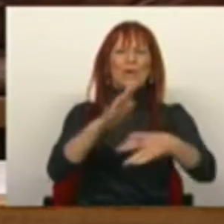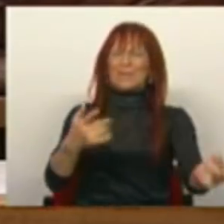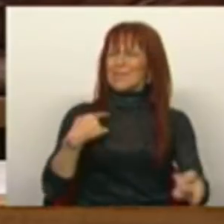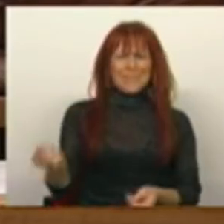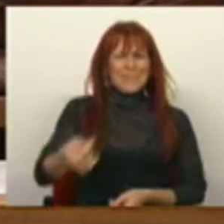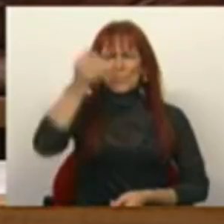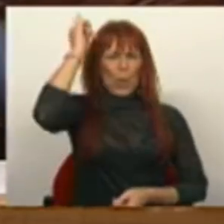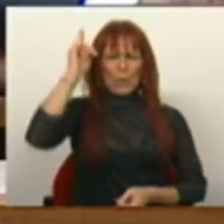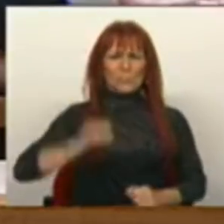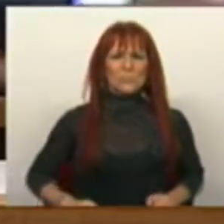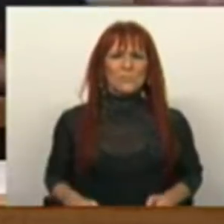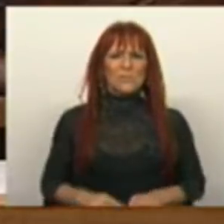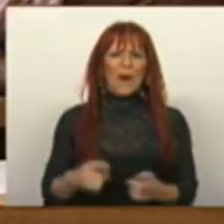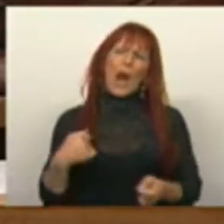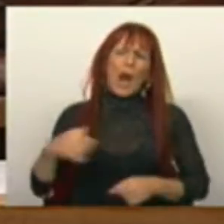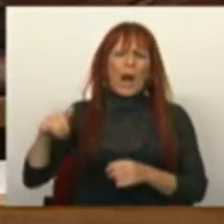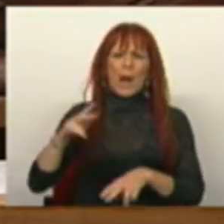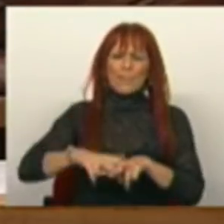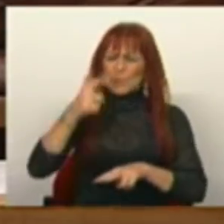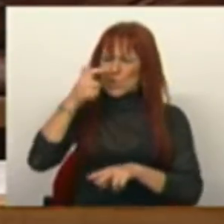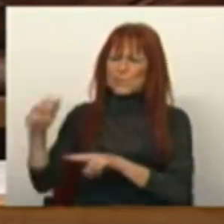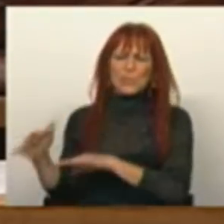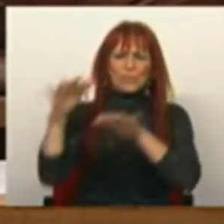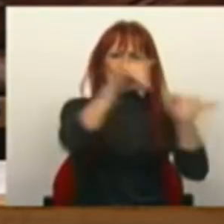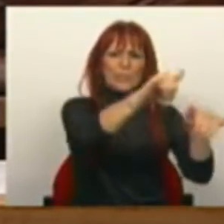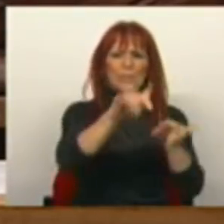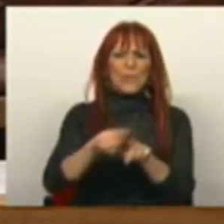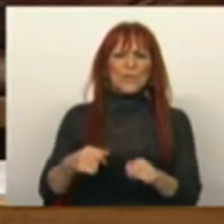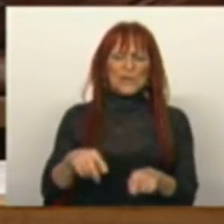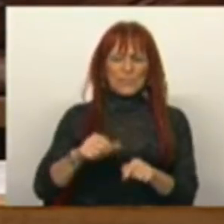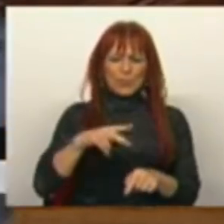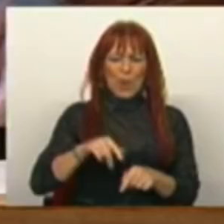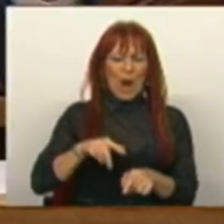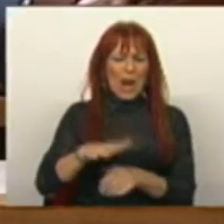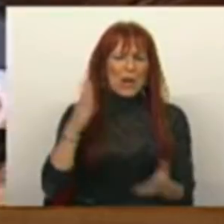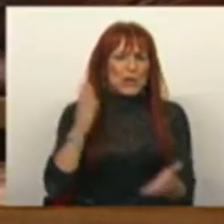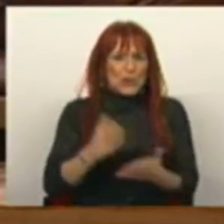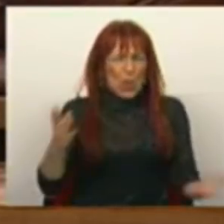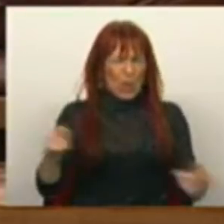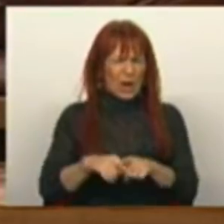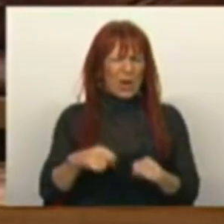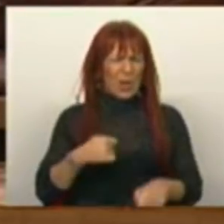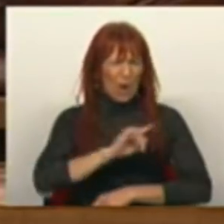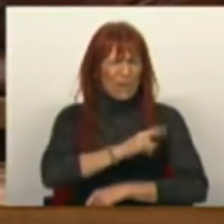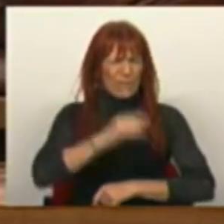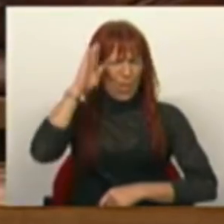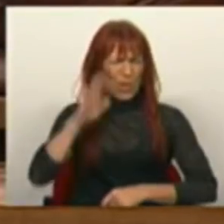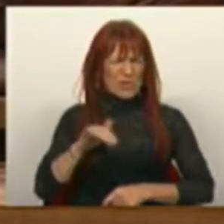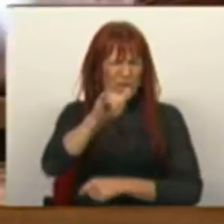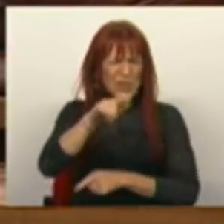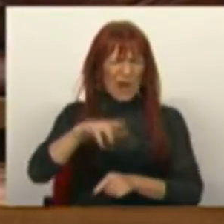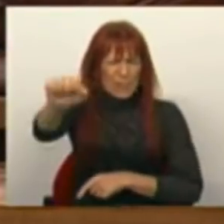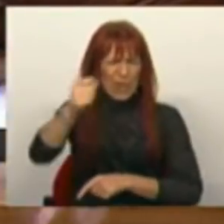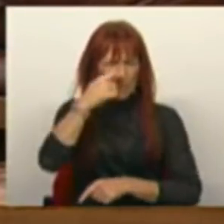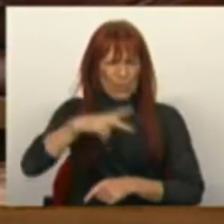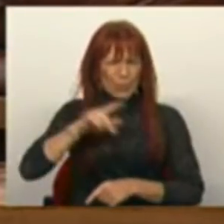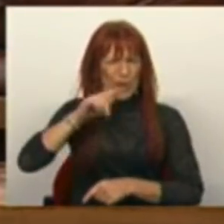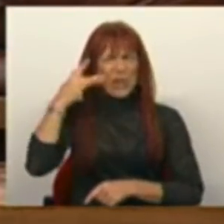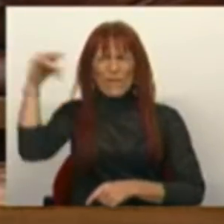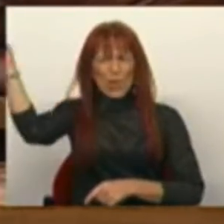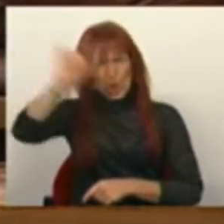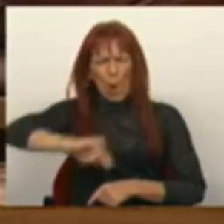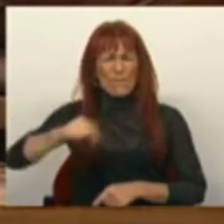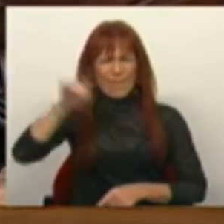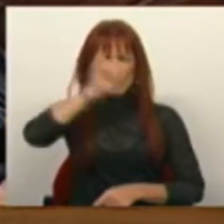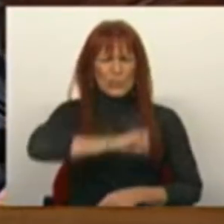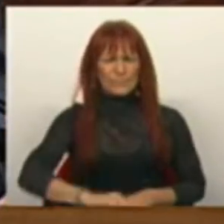é. É para levar presos dentro do território nacional. É para isso que serve a Força Aérea. Ir buscar portugueses lá fora? Não